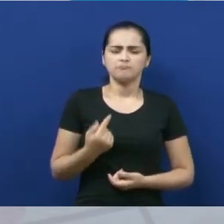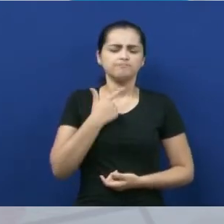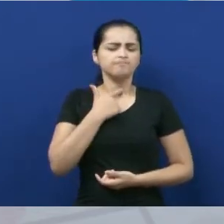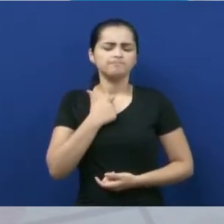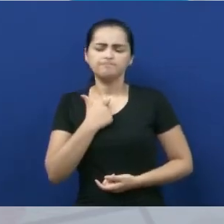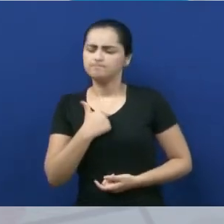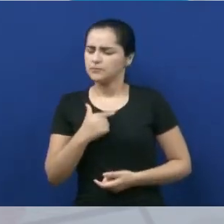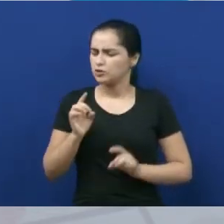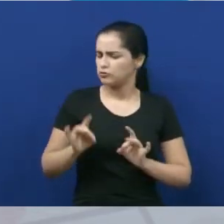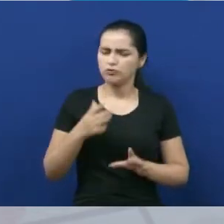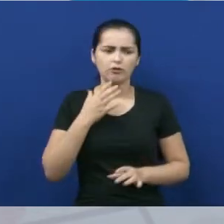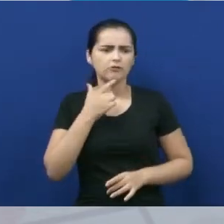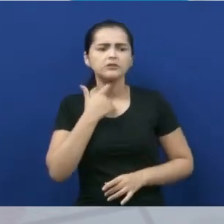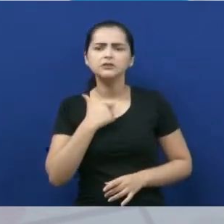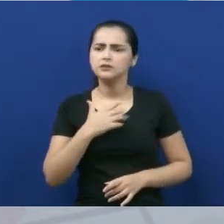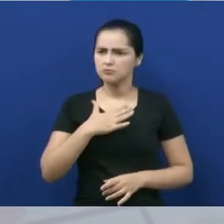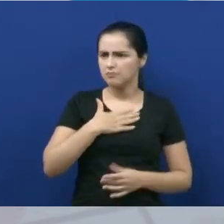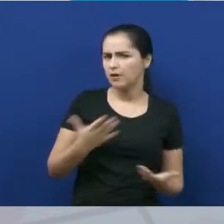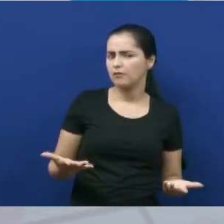Indy G1